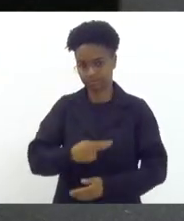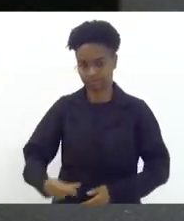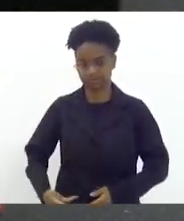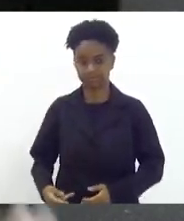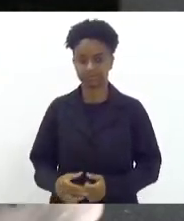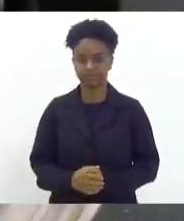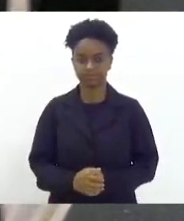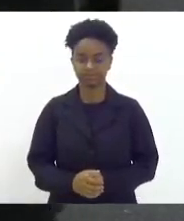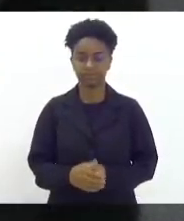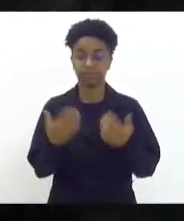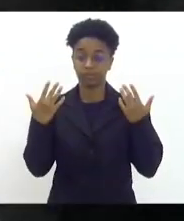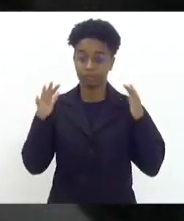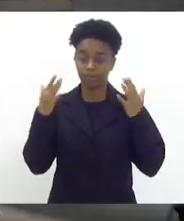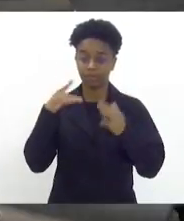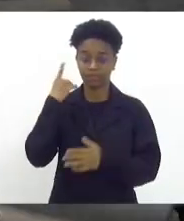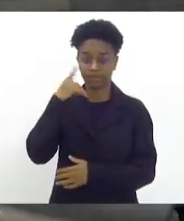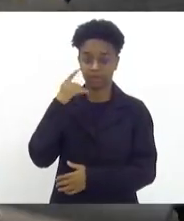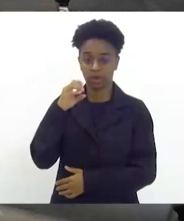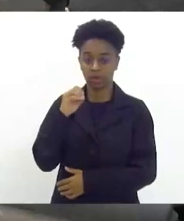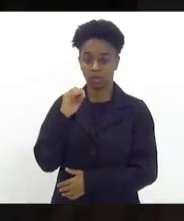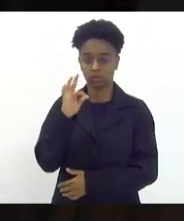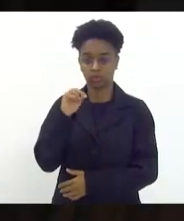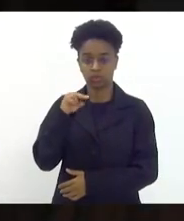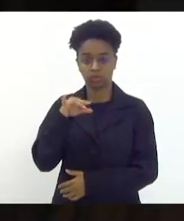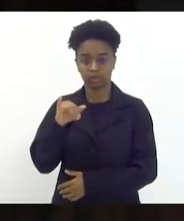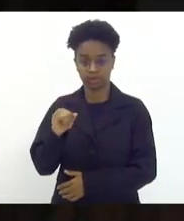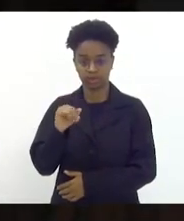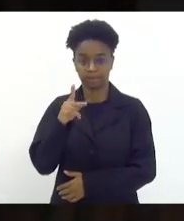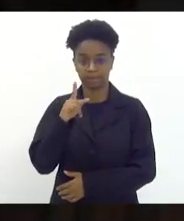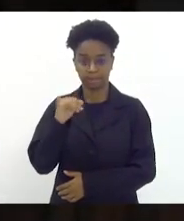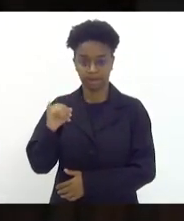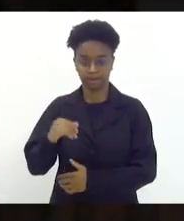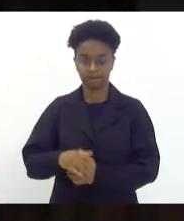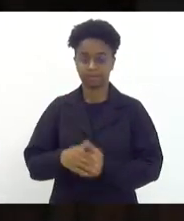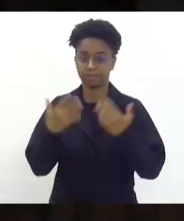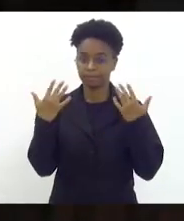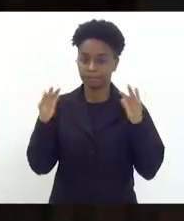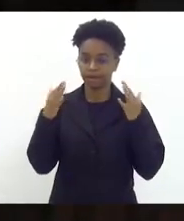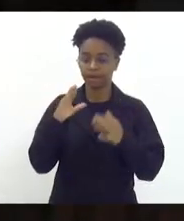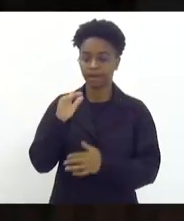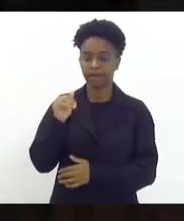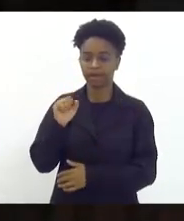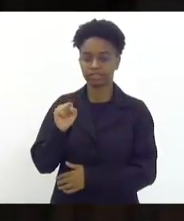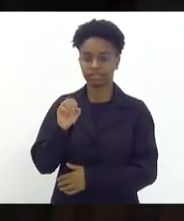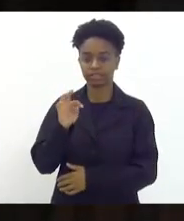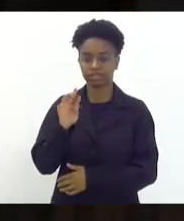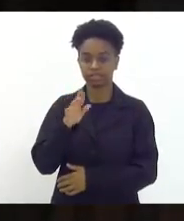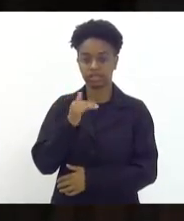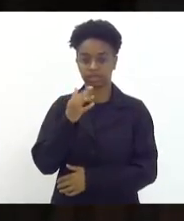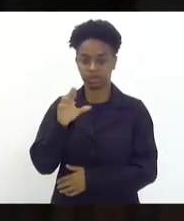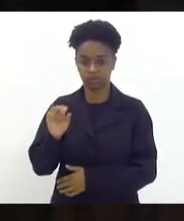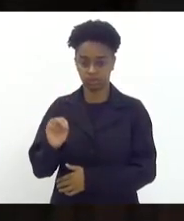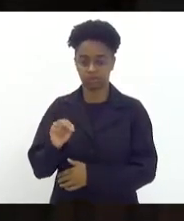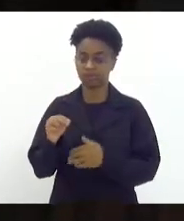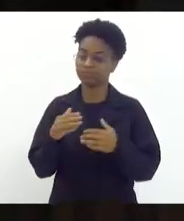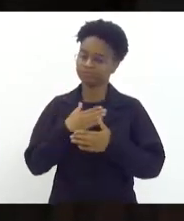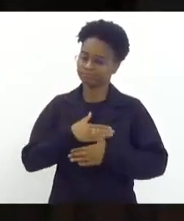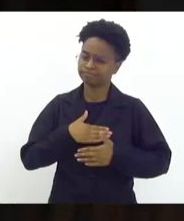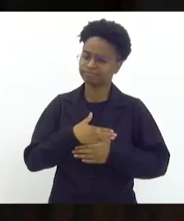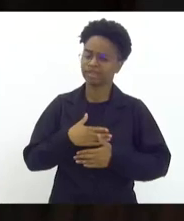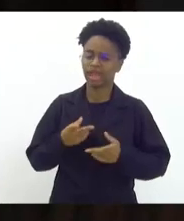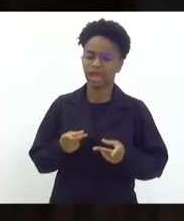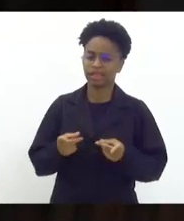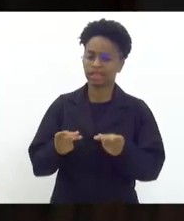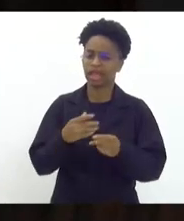Parabéns deputado Antônio de Paula pai Parabéns ao castrinho nosso querido castrinho querida